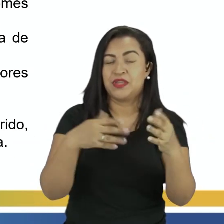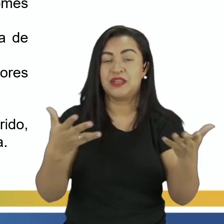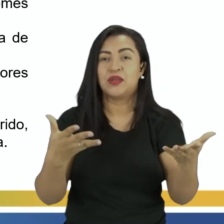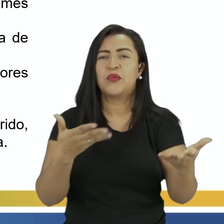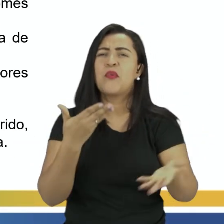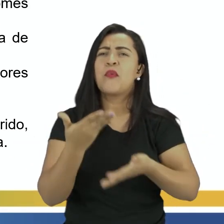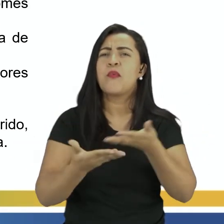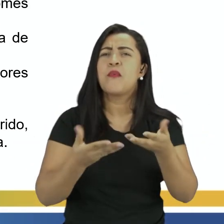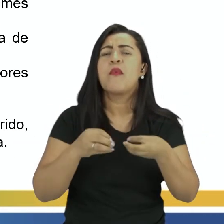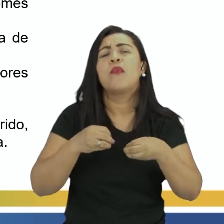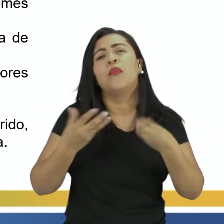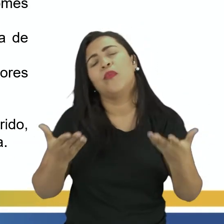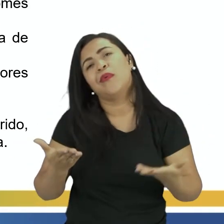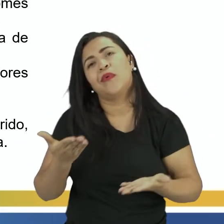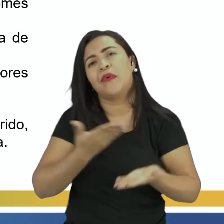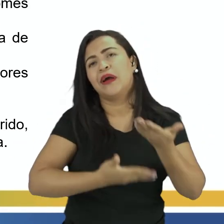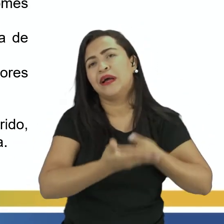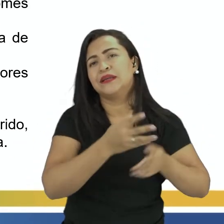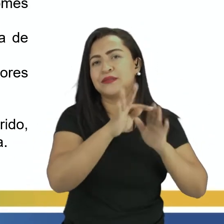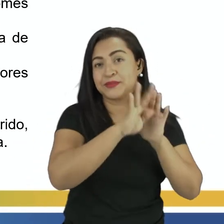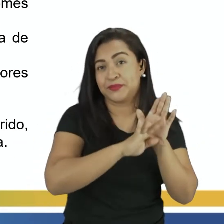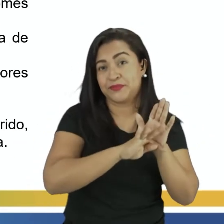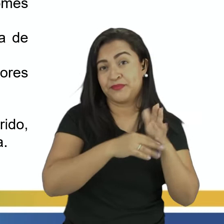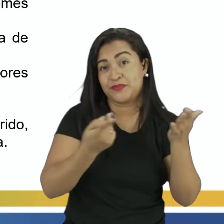tem? Qual seria a resposta correta para ele?